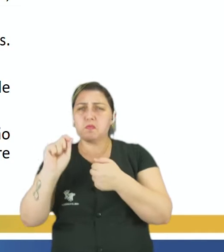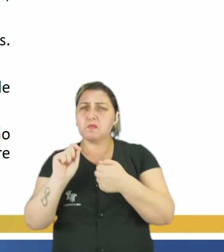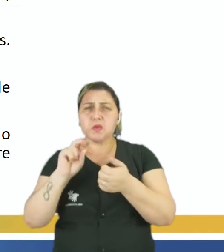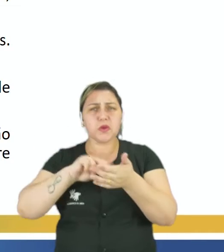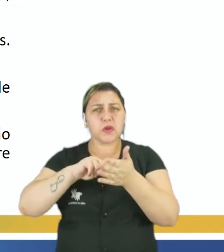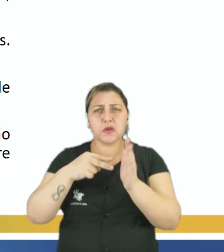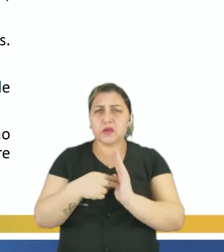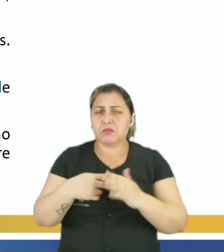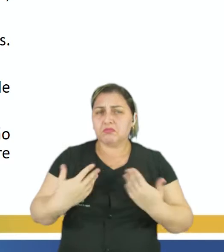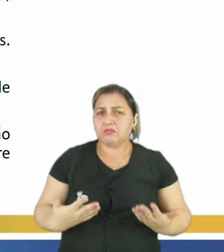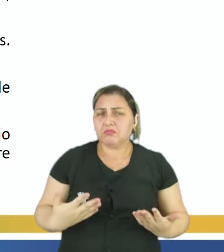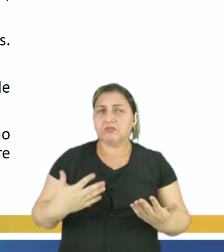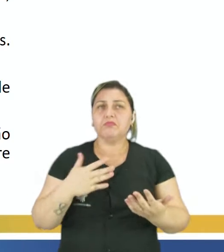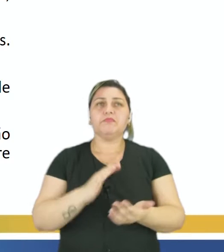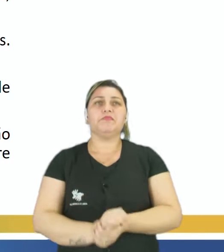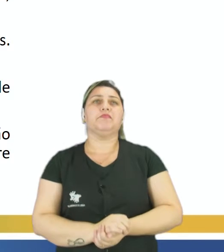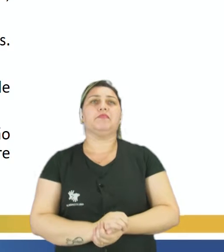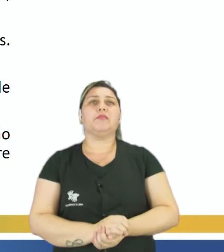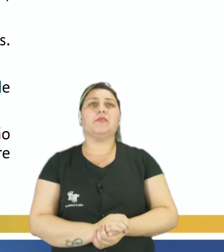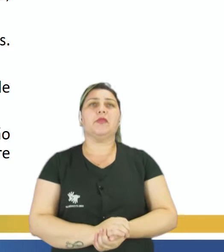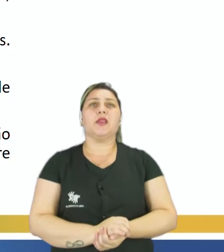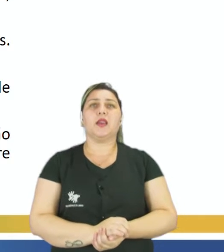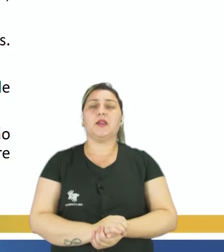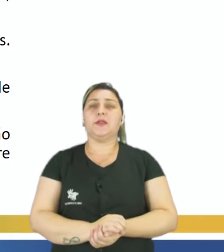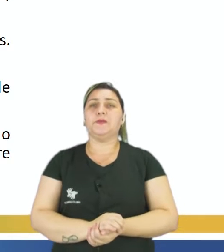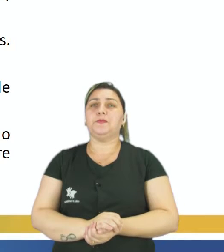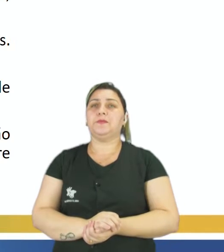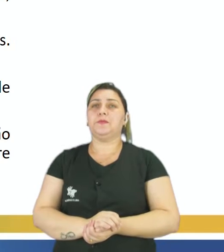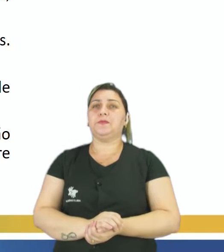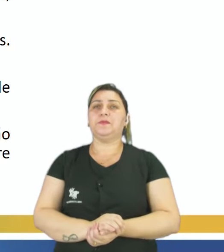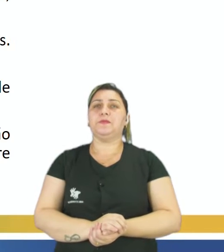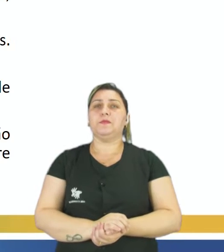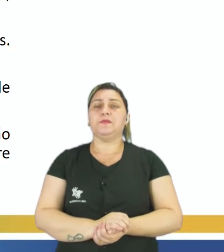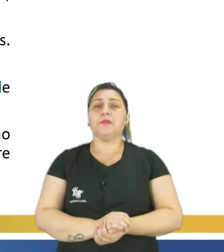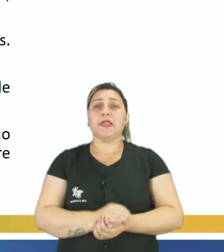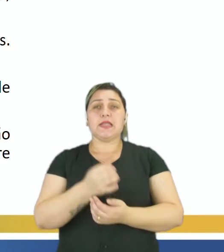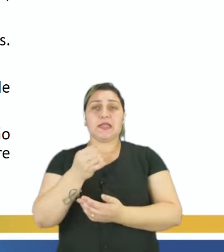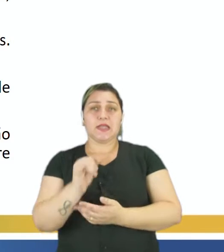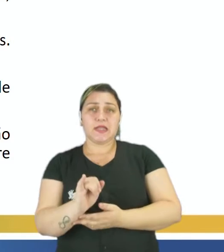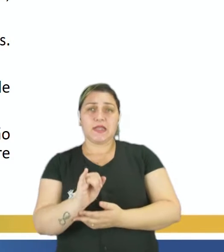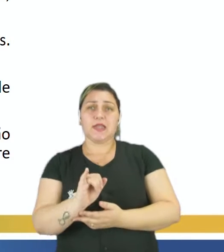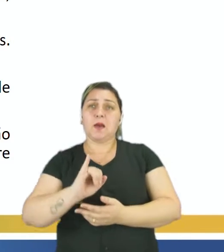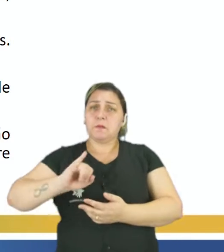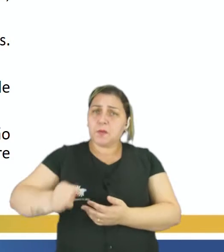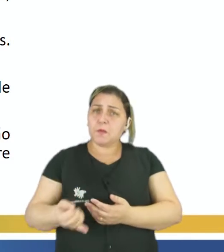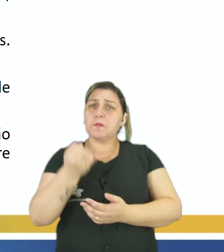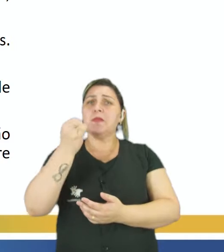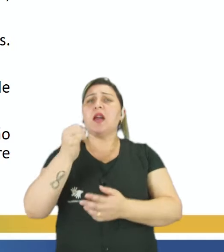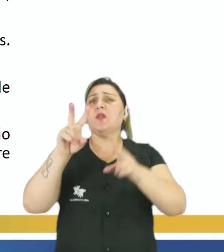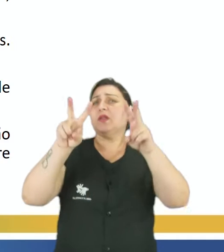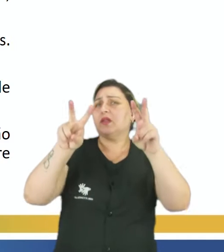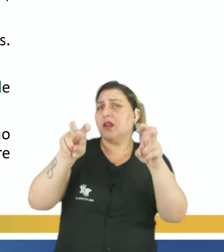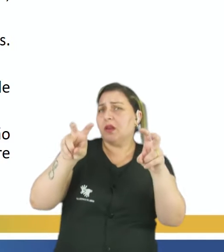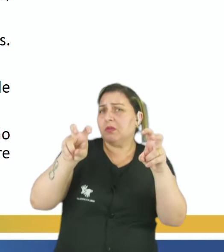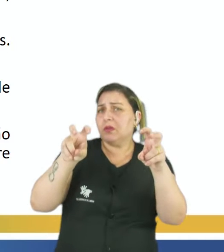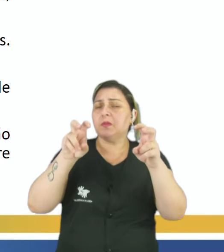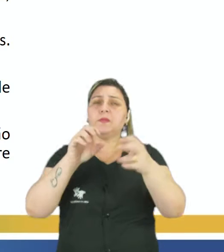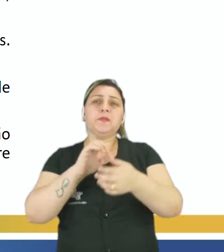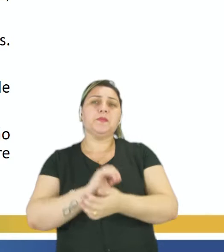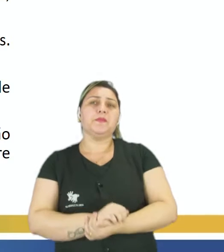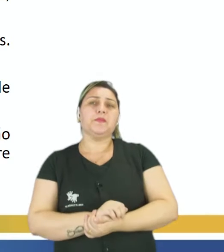professora? Consumir. Consumir quer dizer se apropriar do assunto,